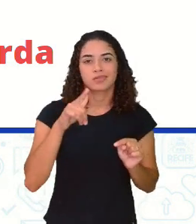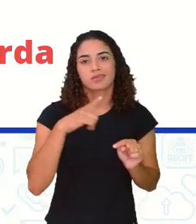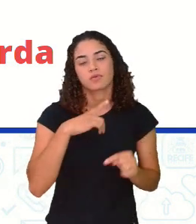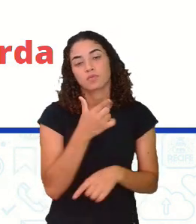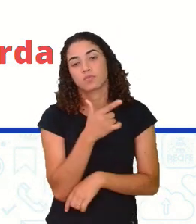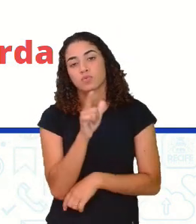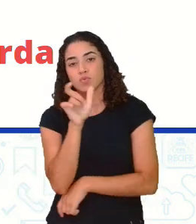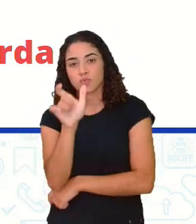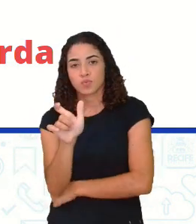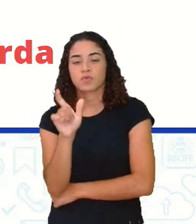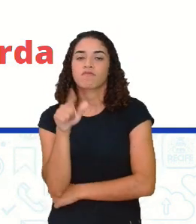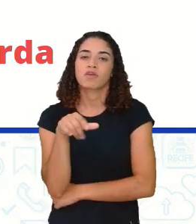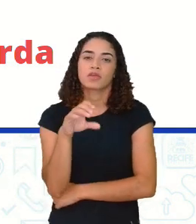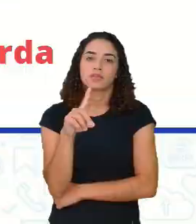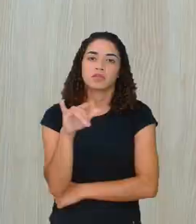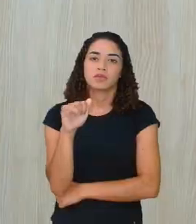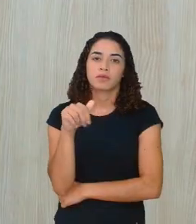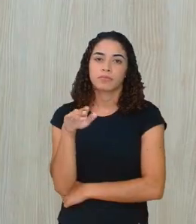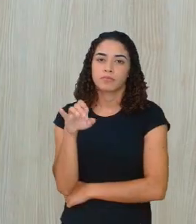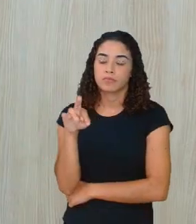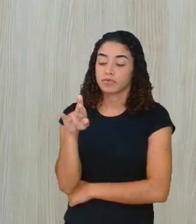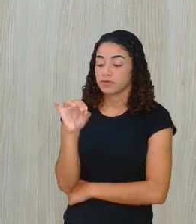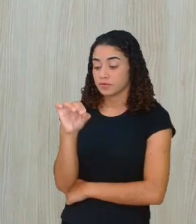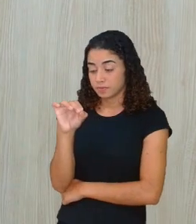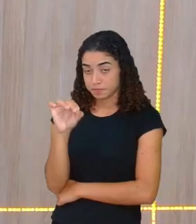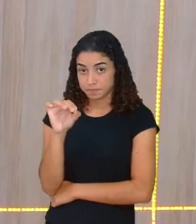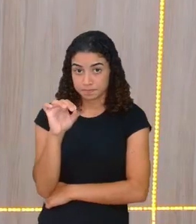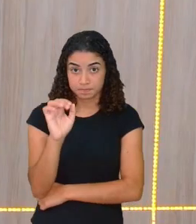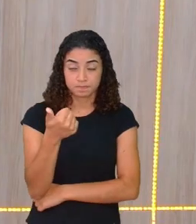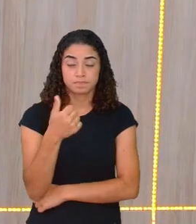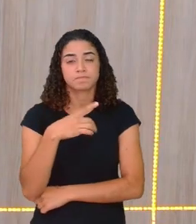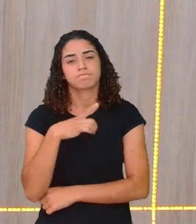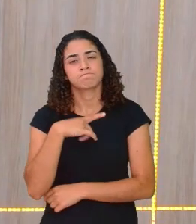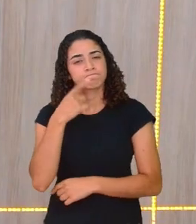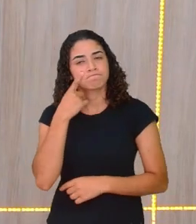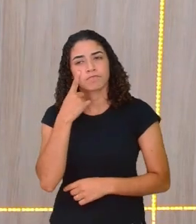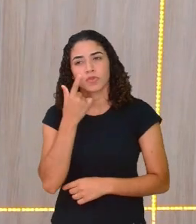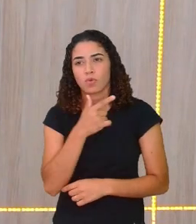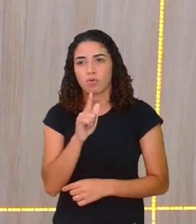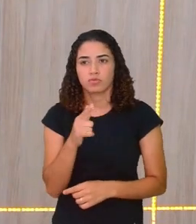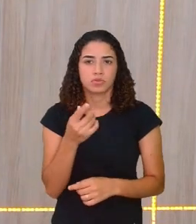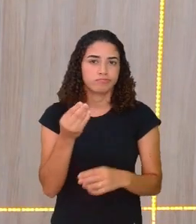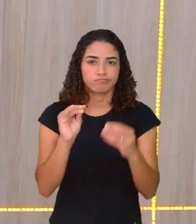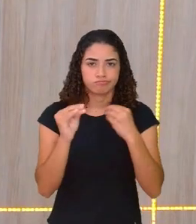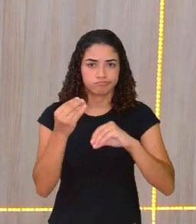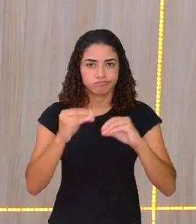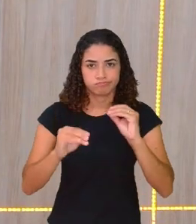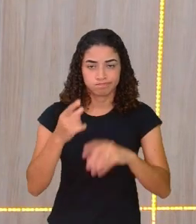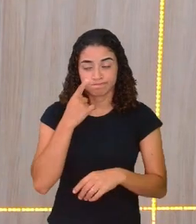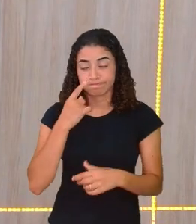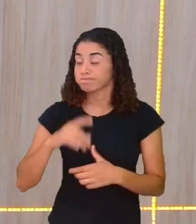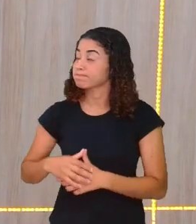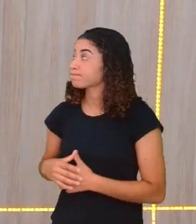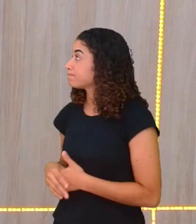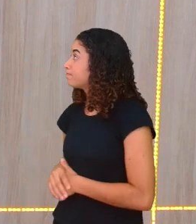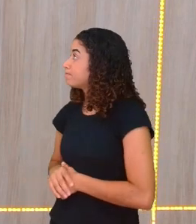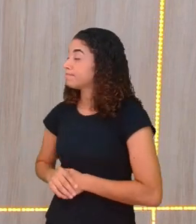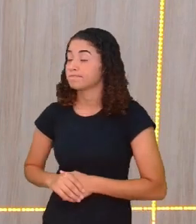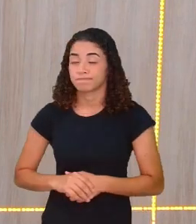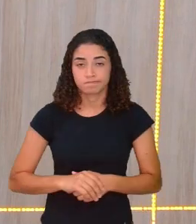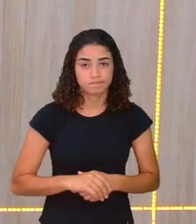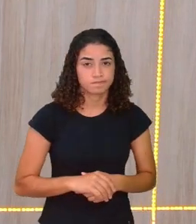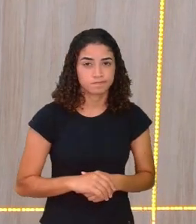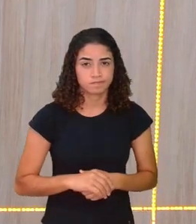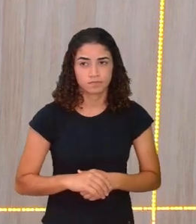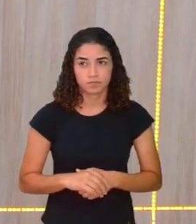de diâmetro. Vamos ver aqui algumas aplicações. Aqui a gente